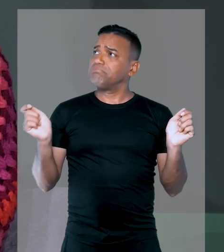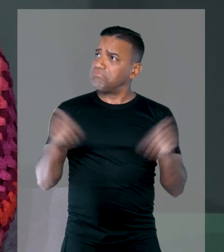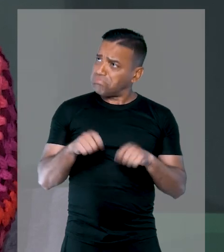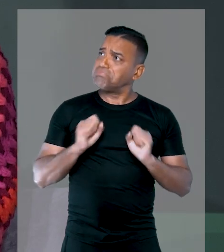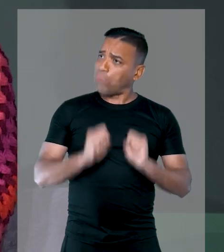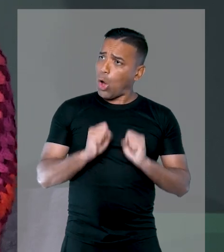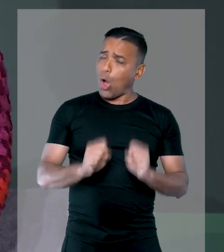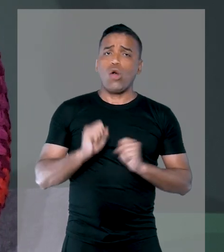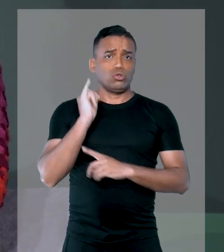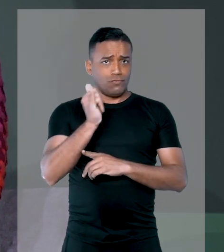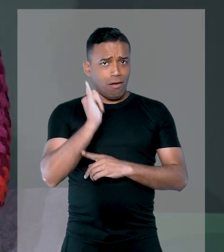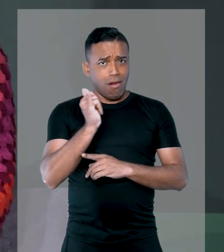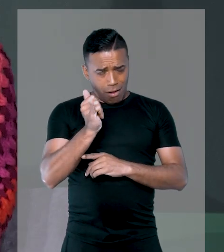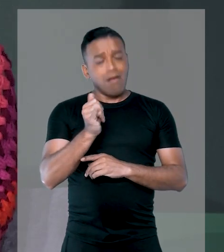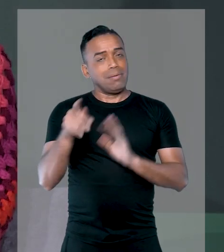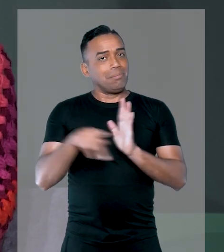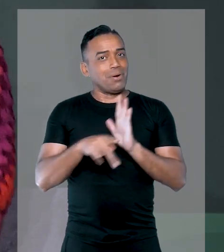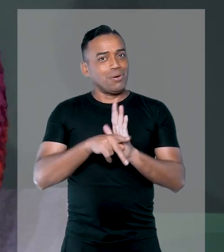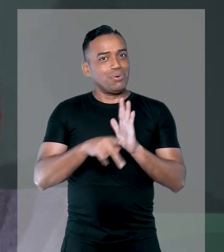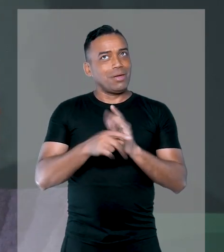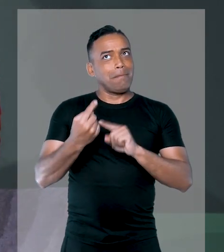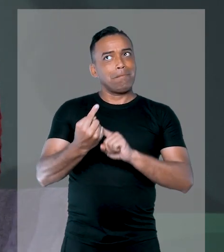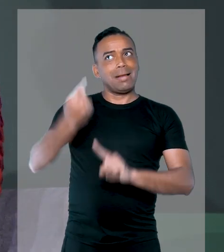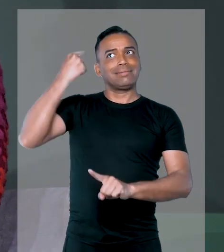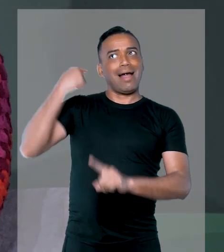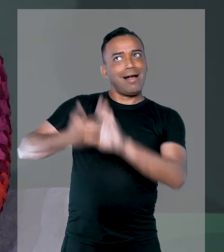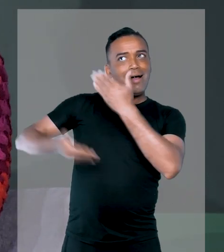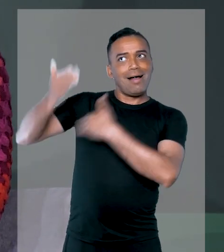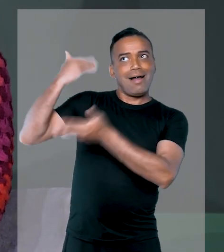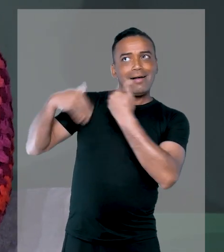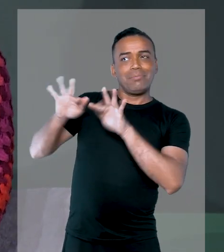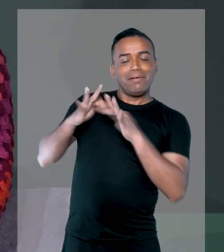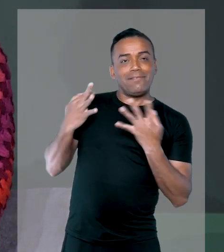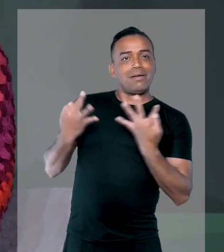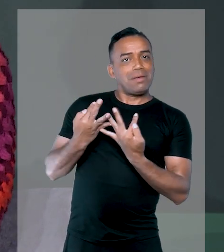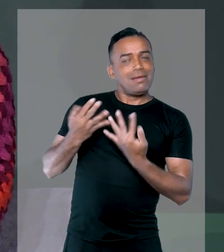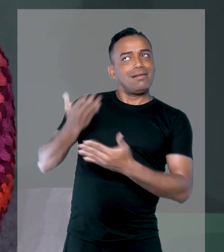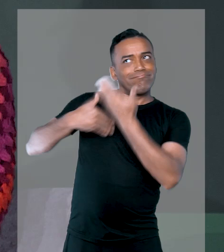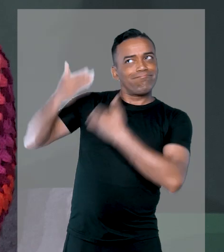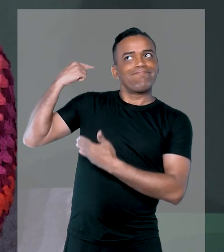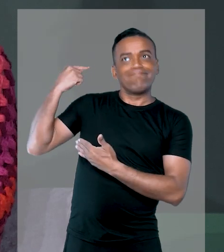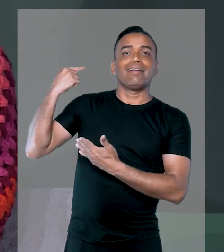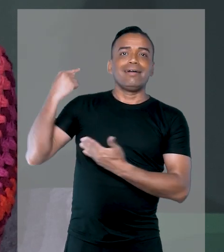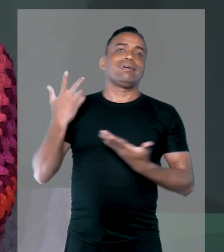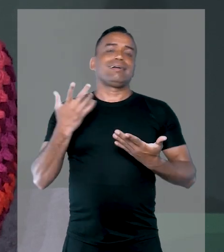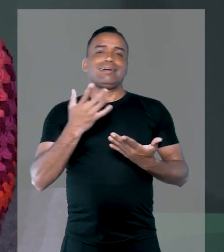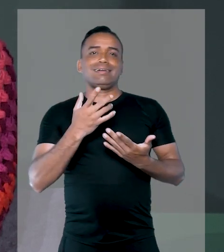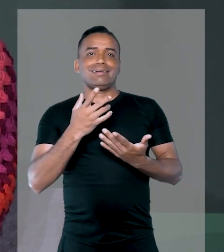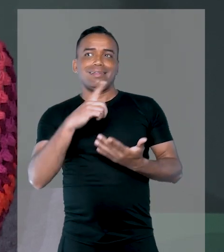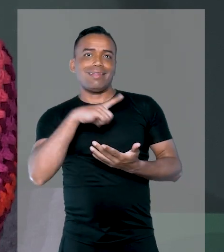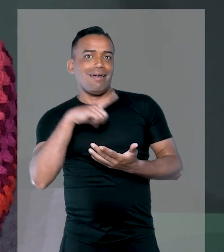que realmente tem essa questão, né, no meu passado, no passado da minha família, mas essa